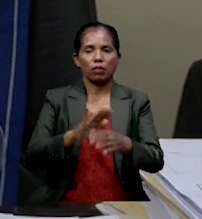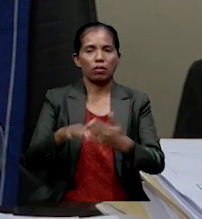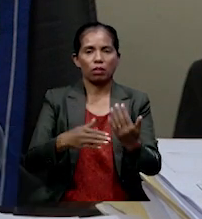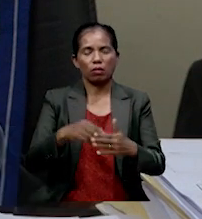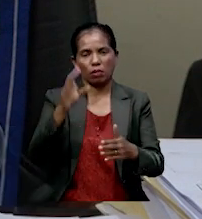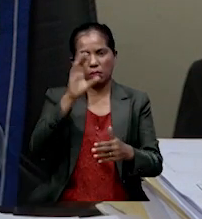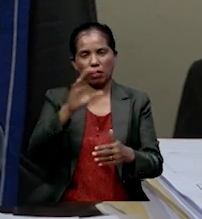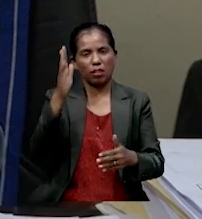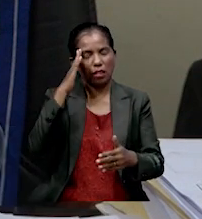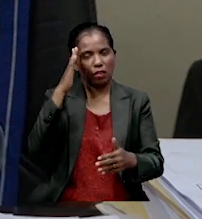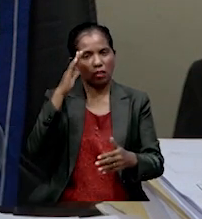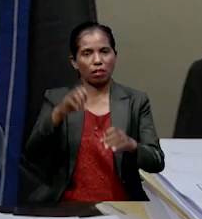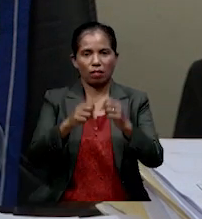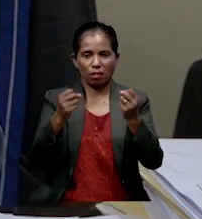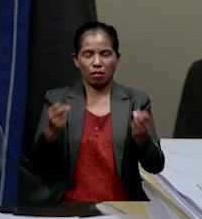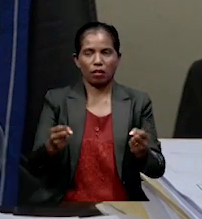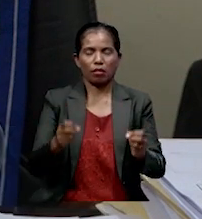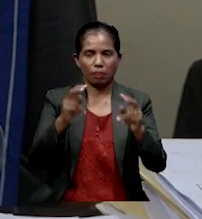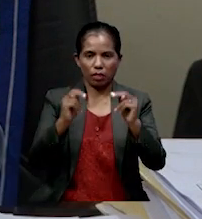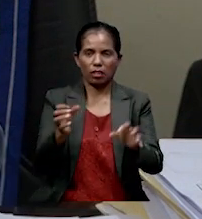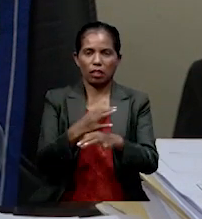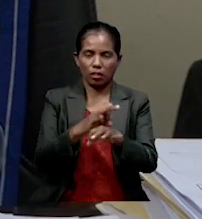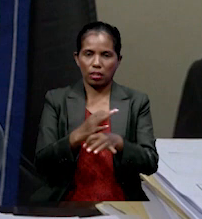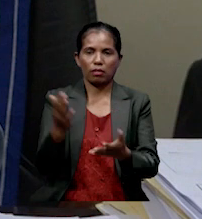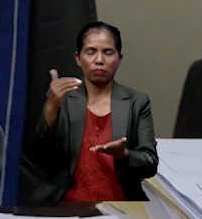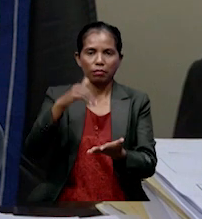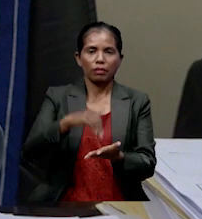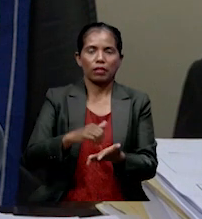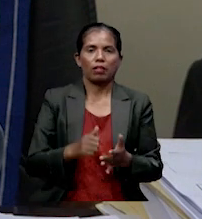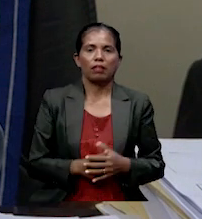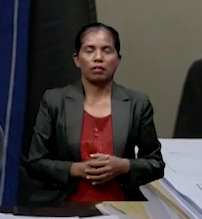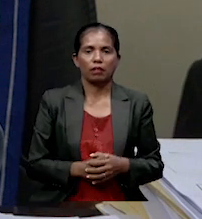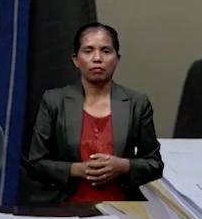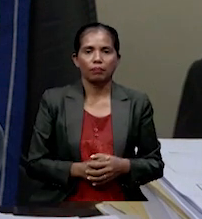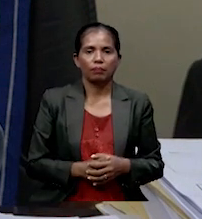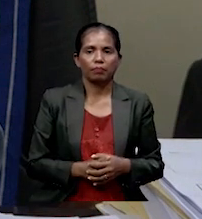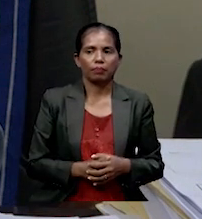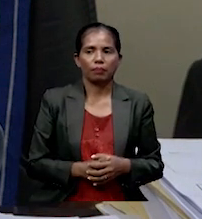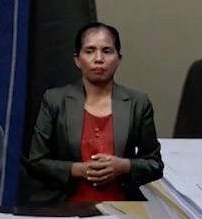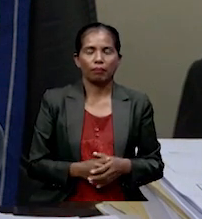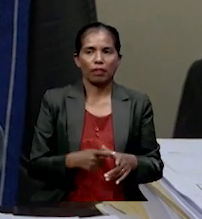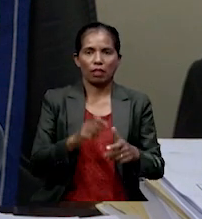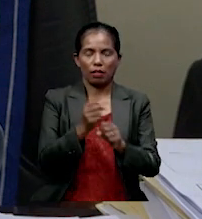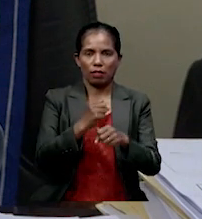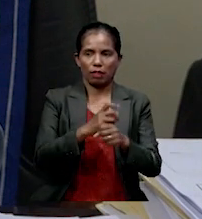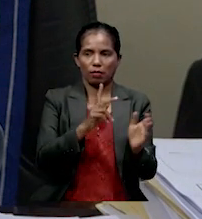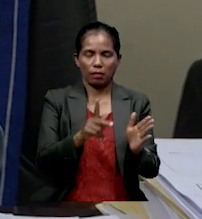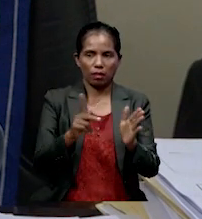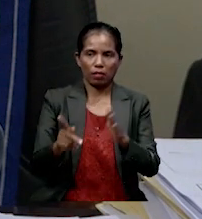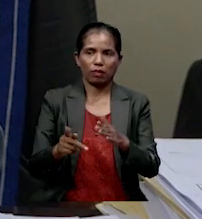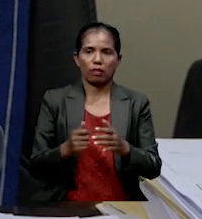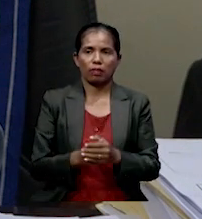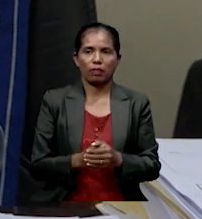na arte, identificado na que está precisando de reabilitação e está halo plano e ao mesmo tempo